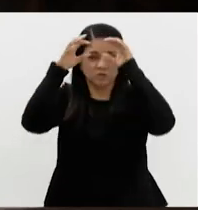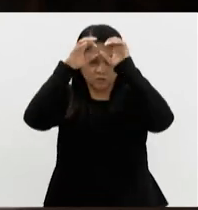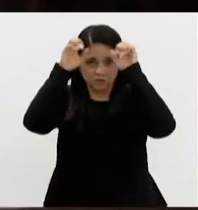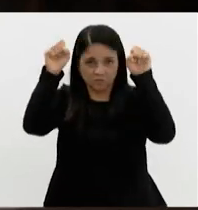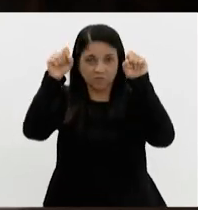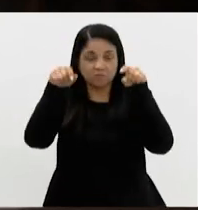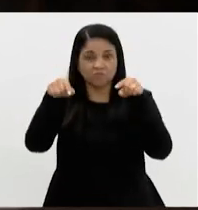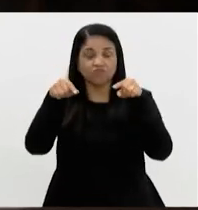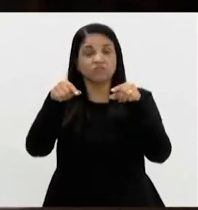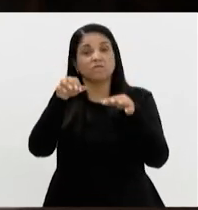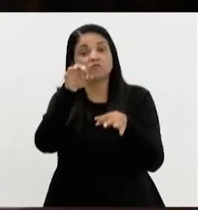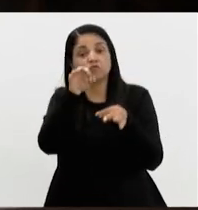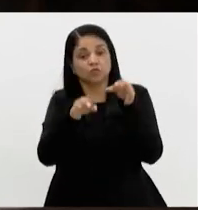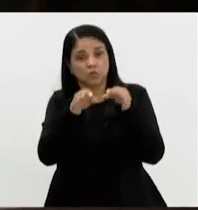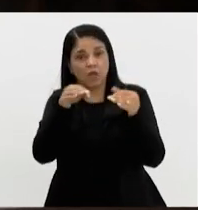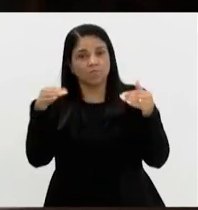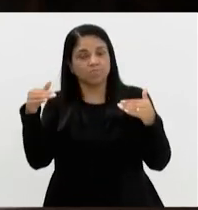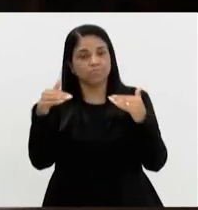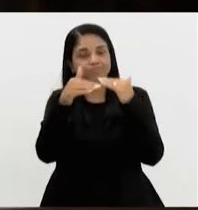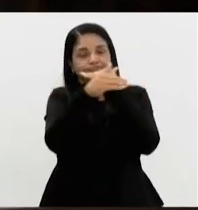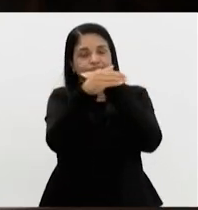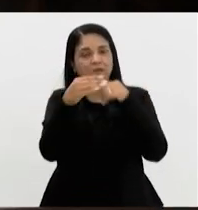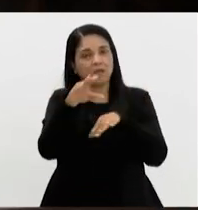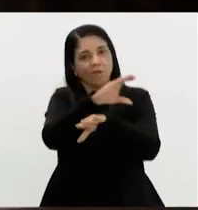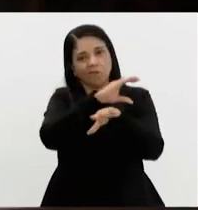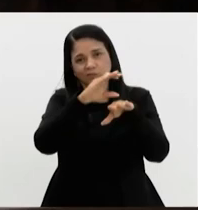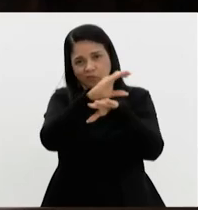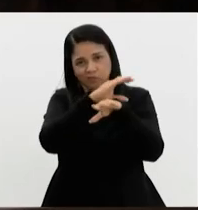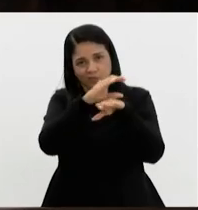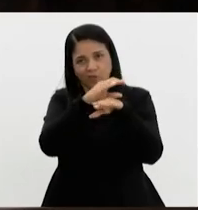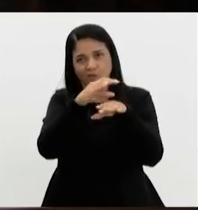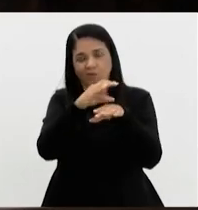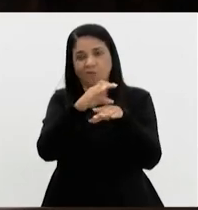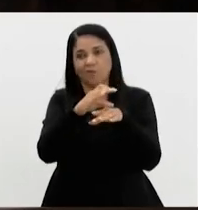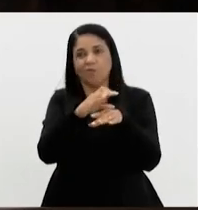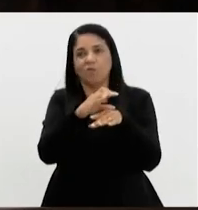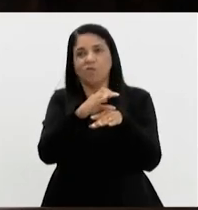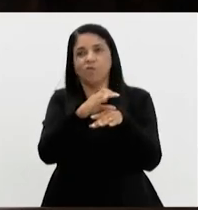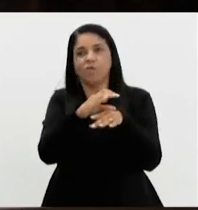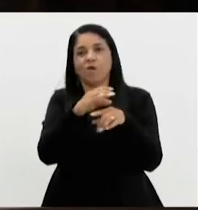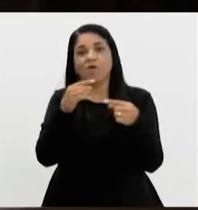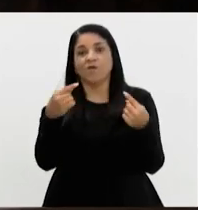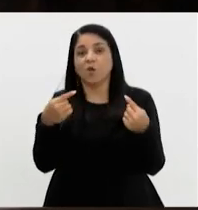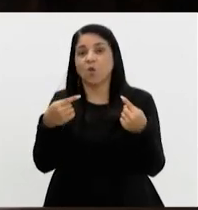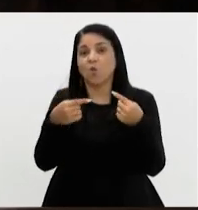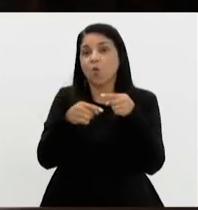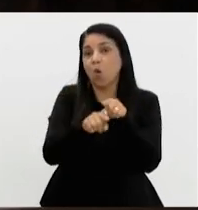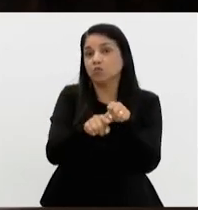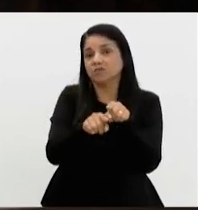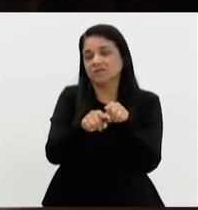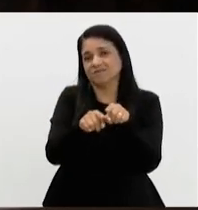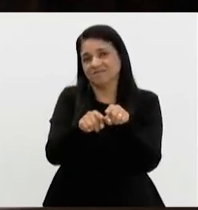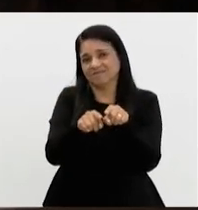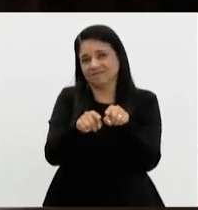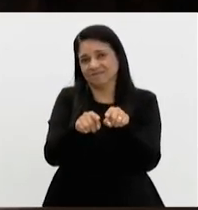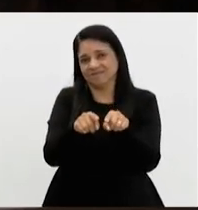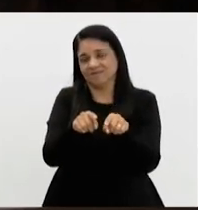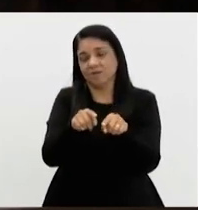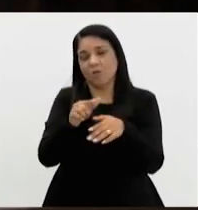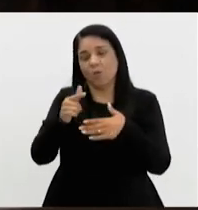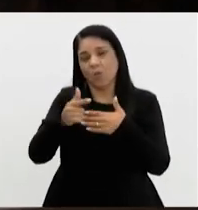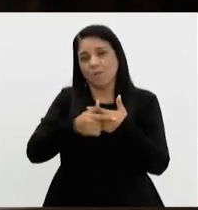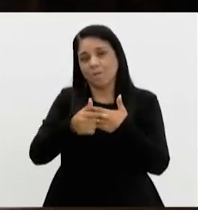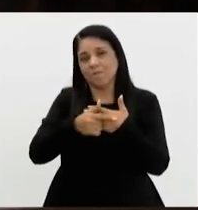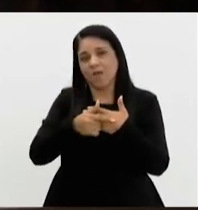deve julgar inconstitucional até porque isso vai em sentido contrário ao que determina a própria função